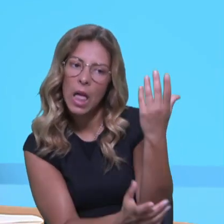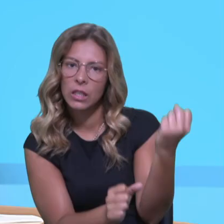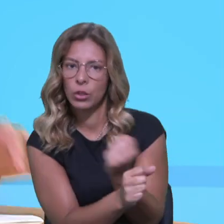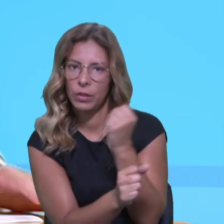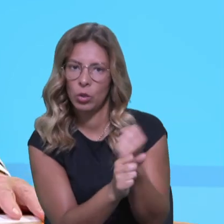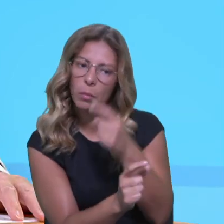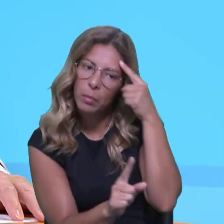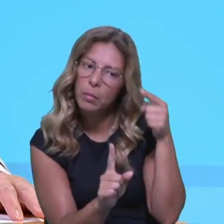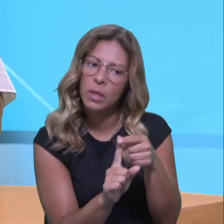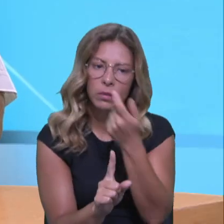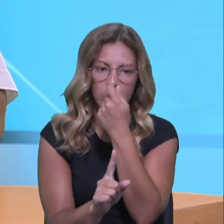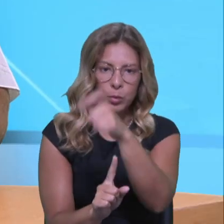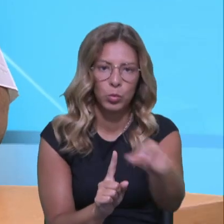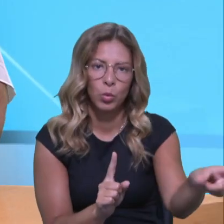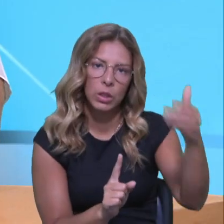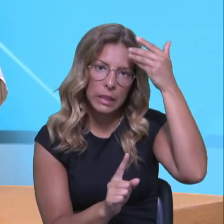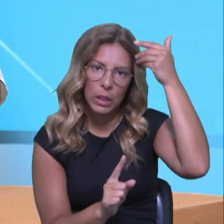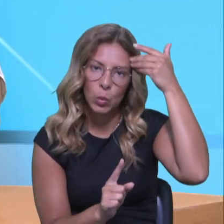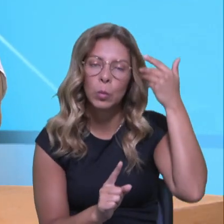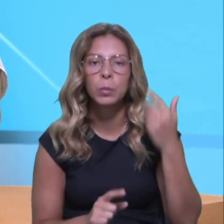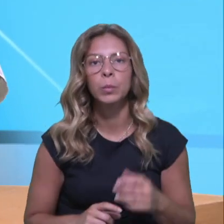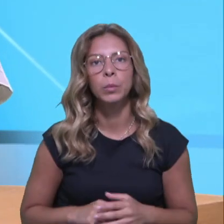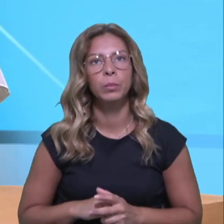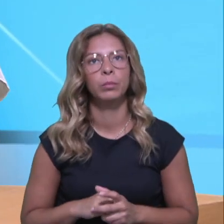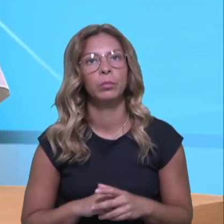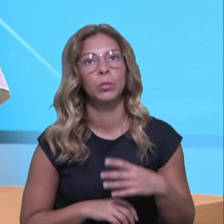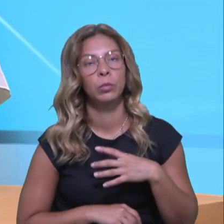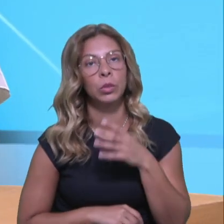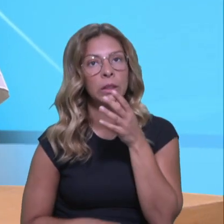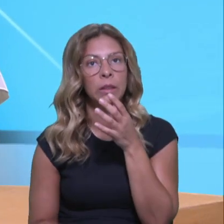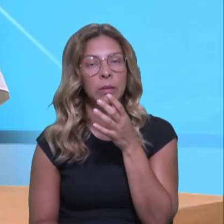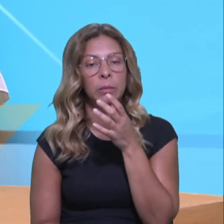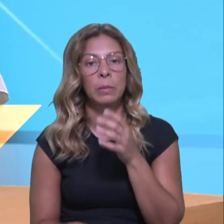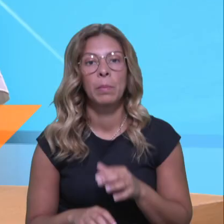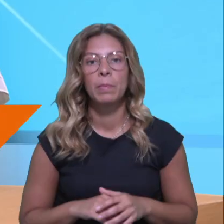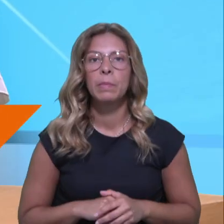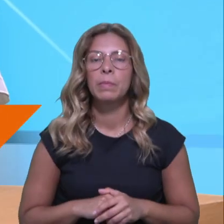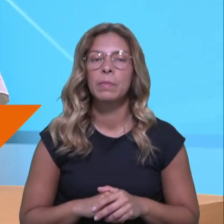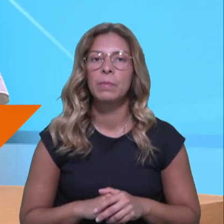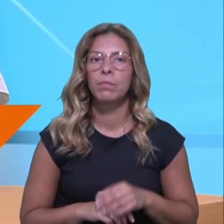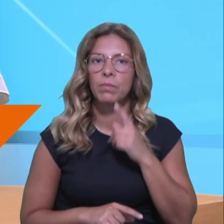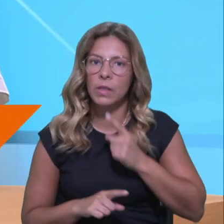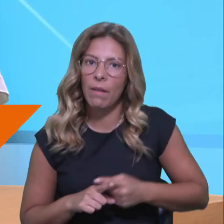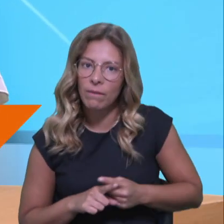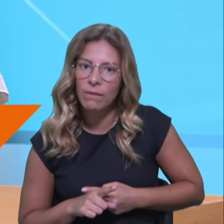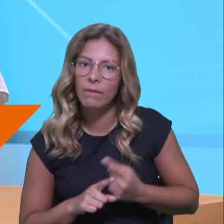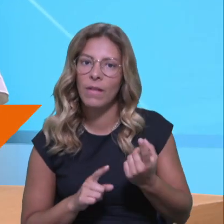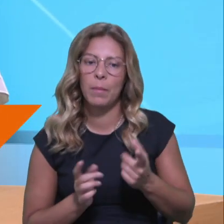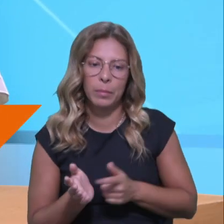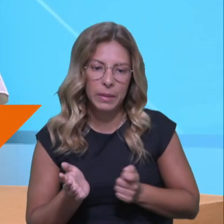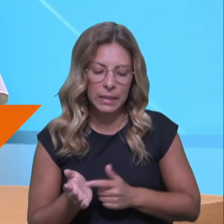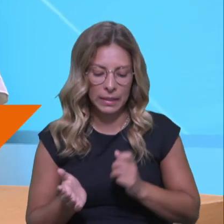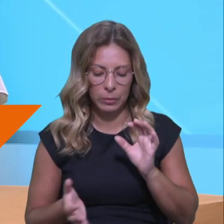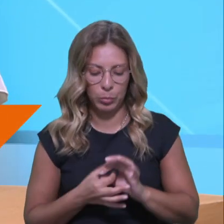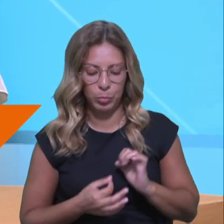nestas pessoas mais velhas? Olha, eu diria que todo este impulso e esta necessidade da Conferência Episcopal Portuguesa de ter